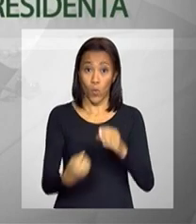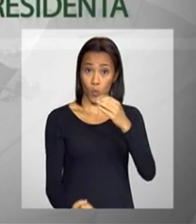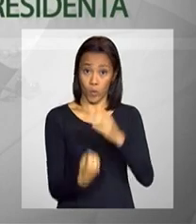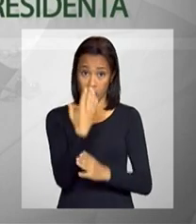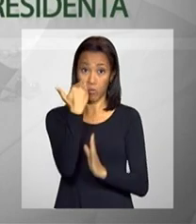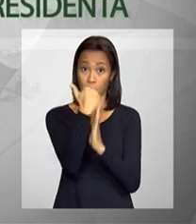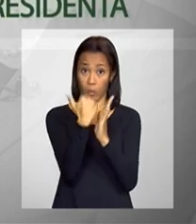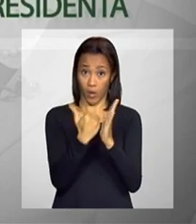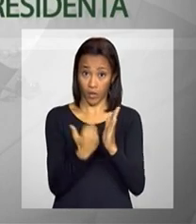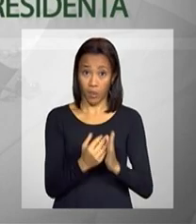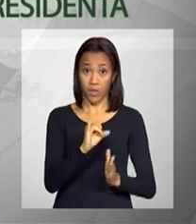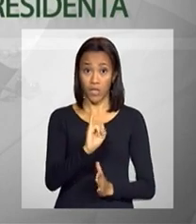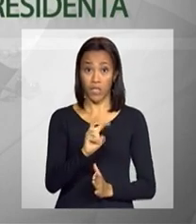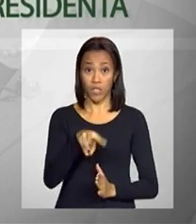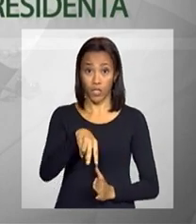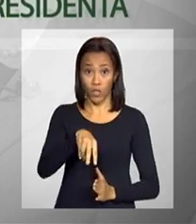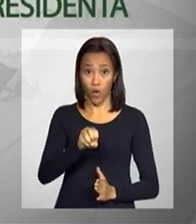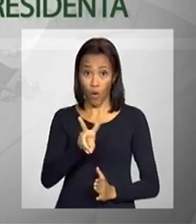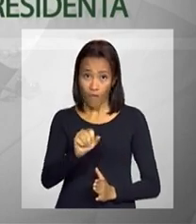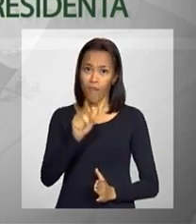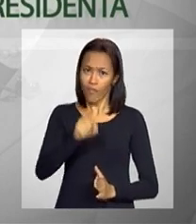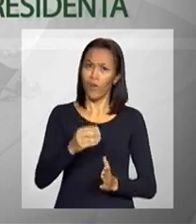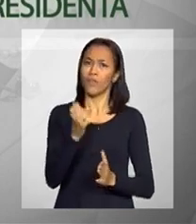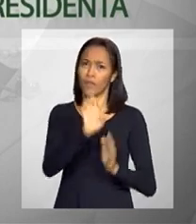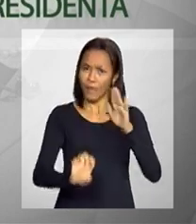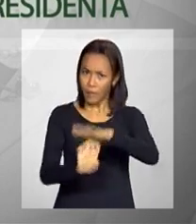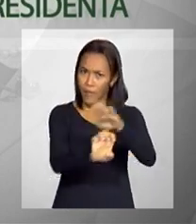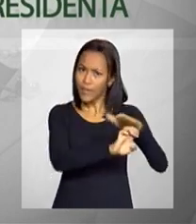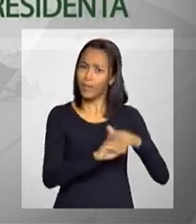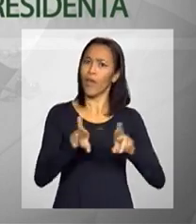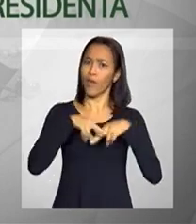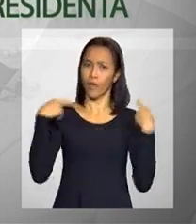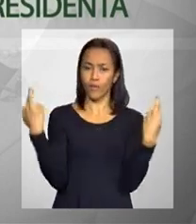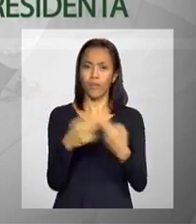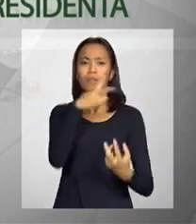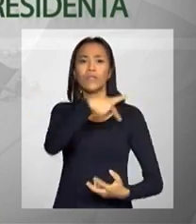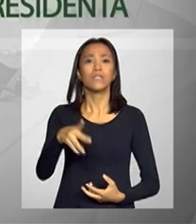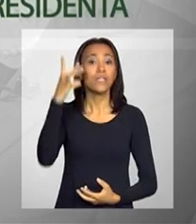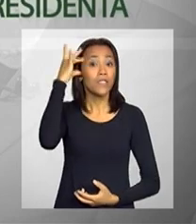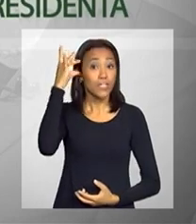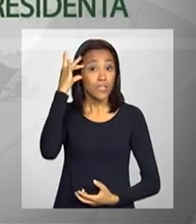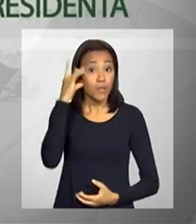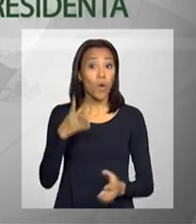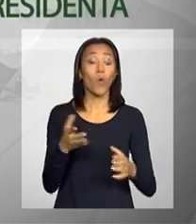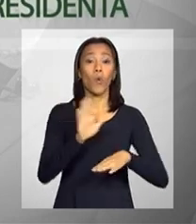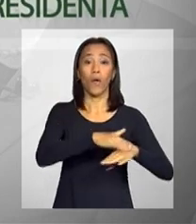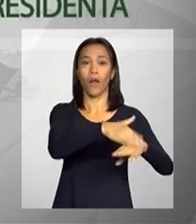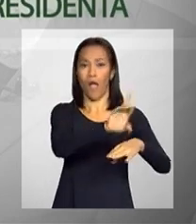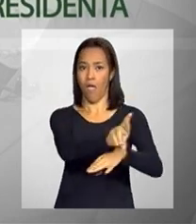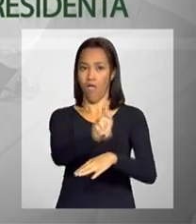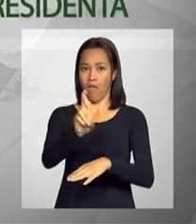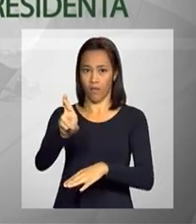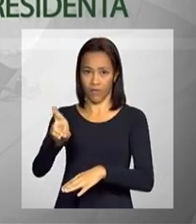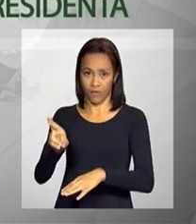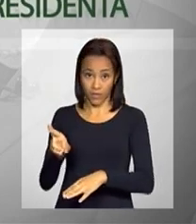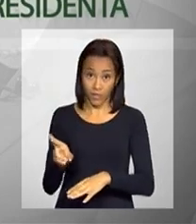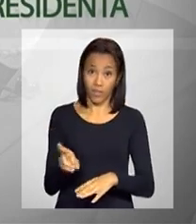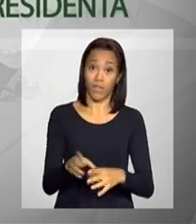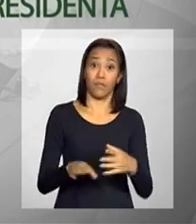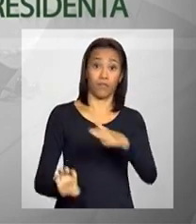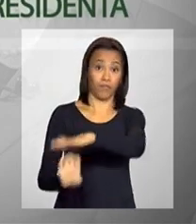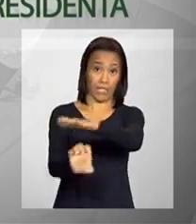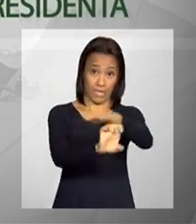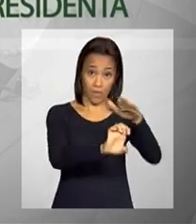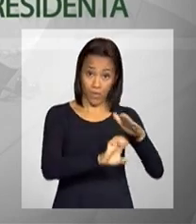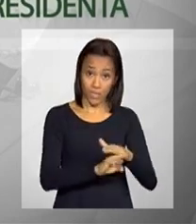do programa Inova Empresa foi feito durante reunião da presidenta Dilma Rousseff com representantes da mobilização